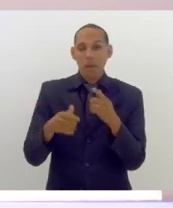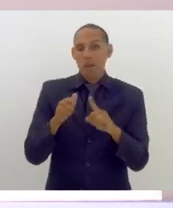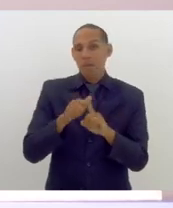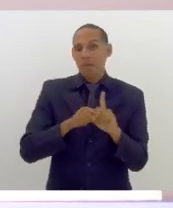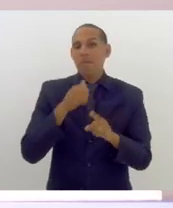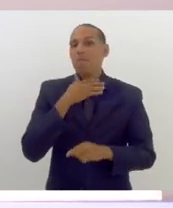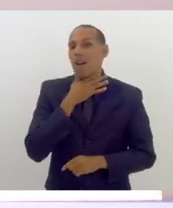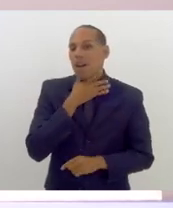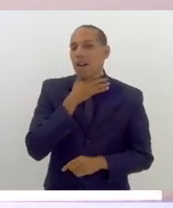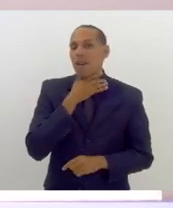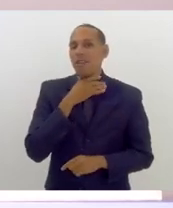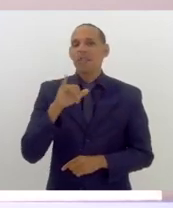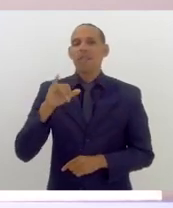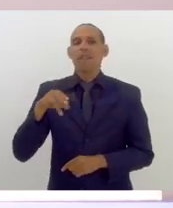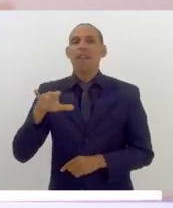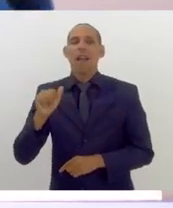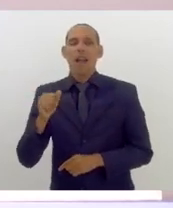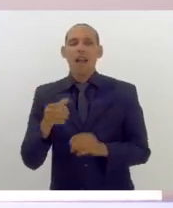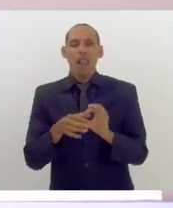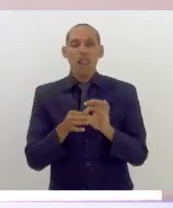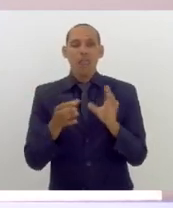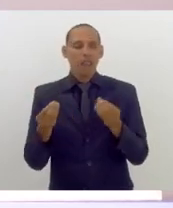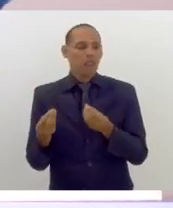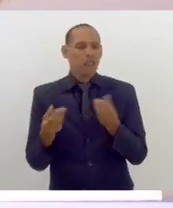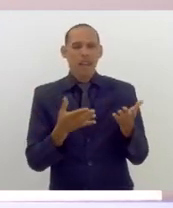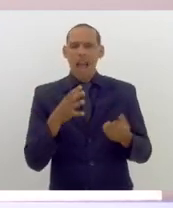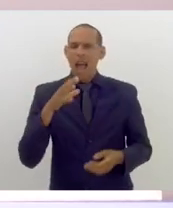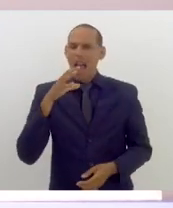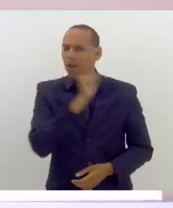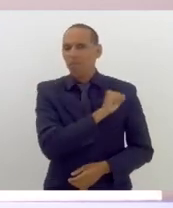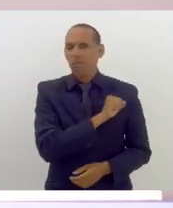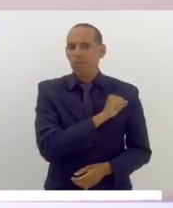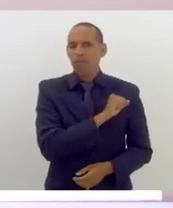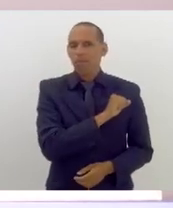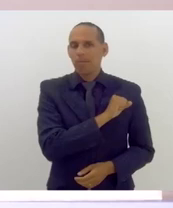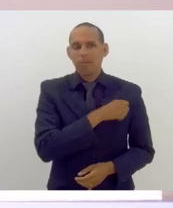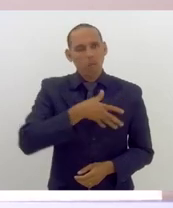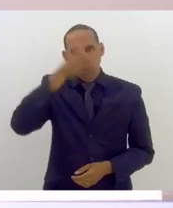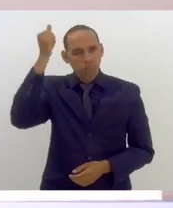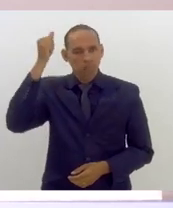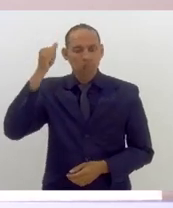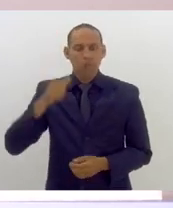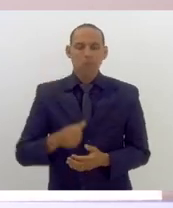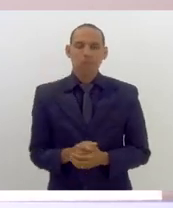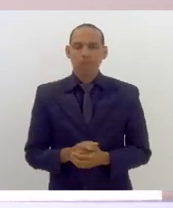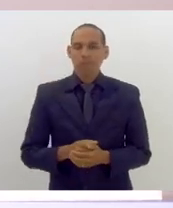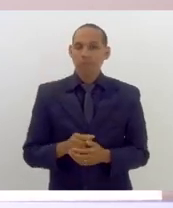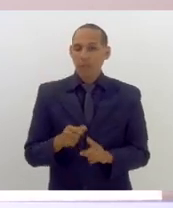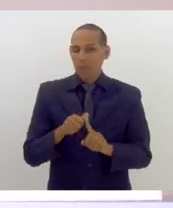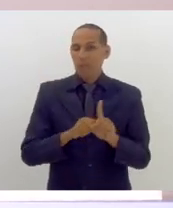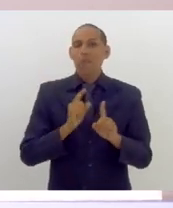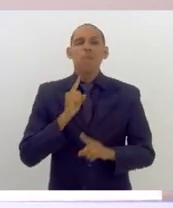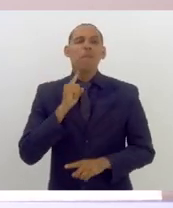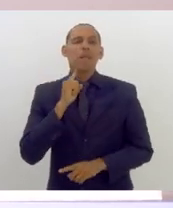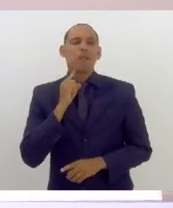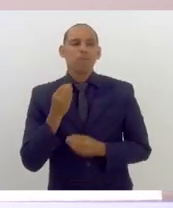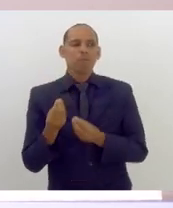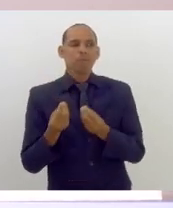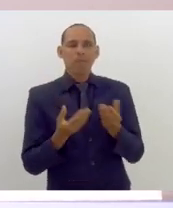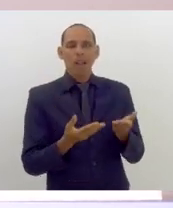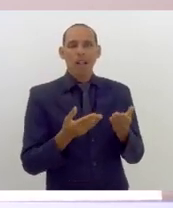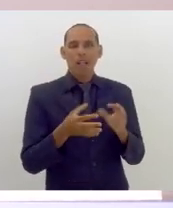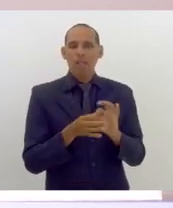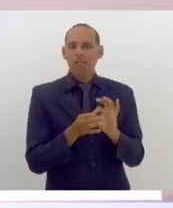emite a licença foi uma licença assim The Flash muito rápido em maio e Michele